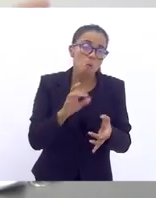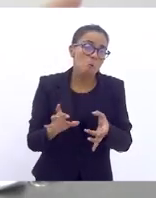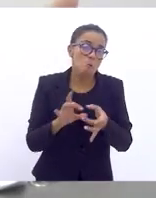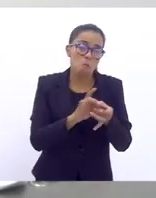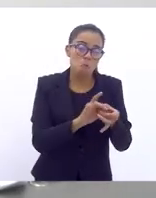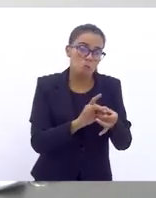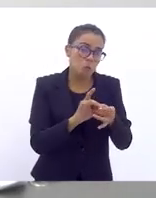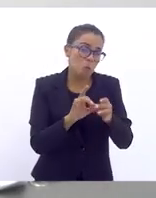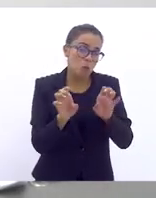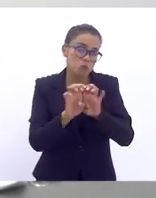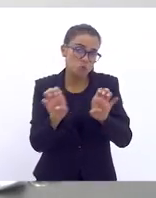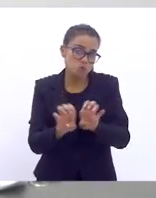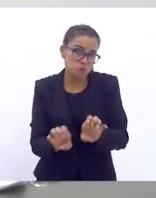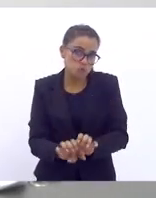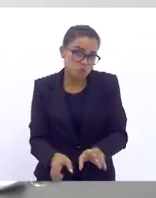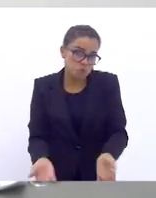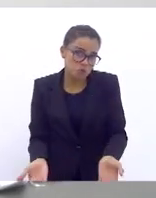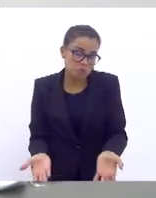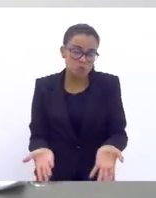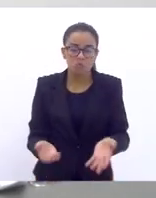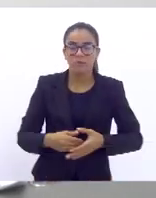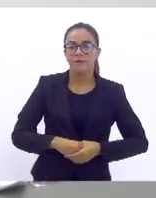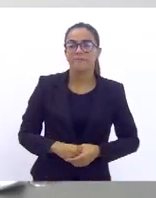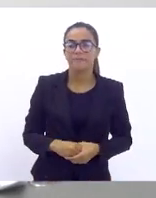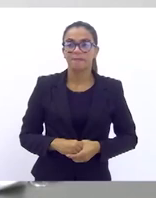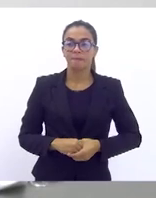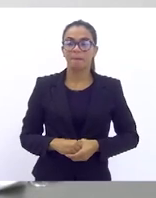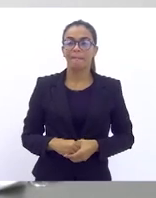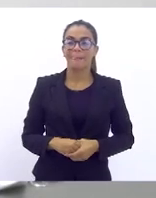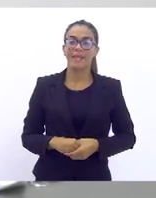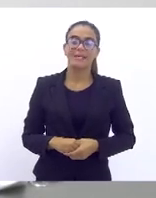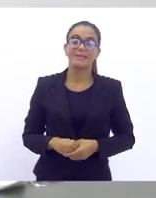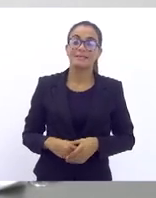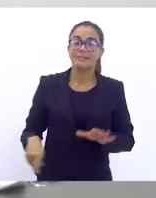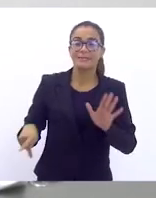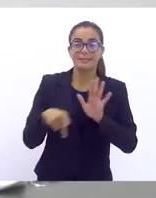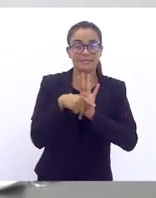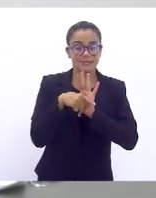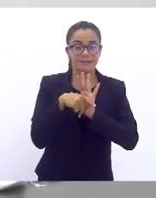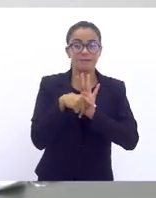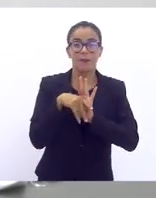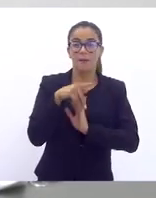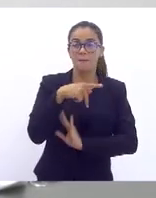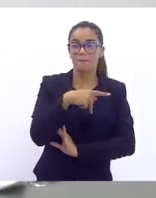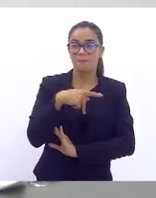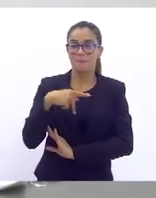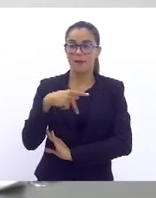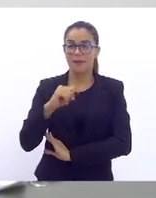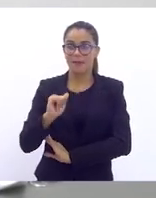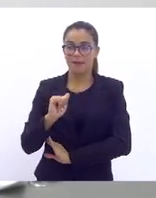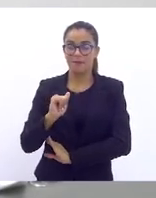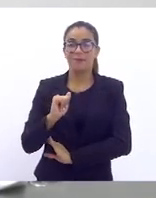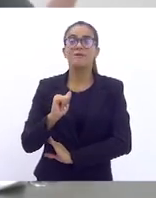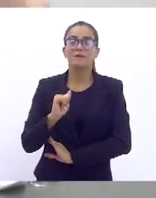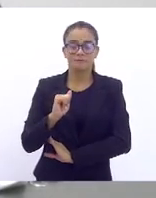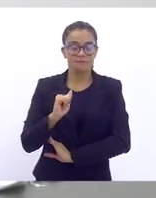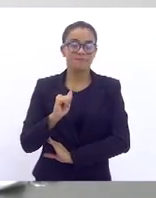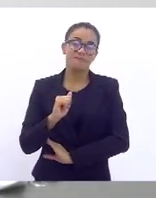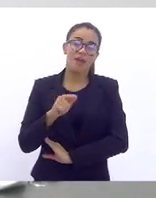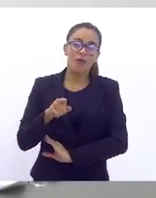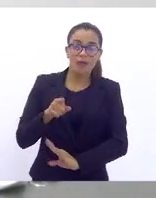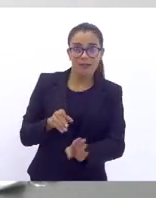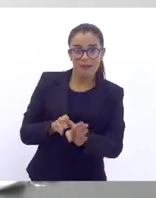com toda a estrutura do plano e os próprios ppas vão ditar